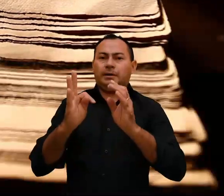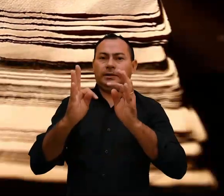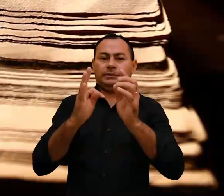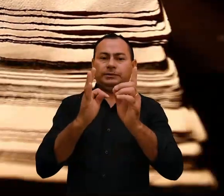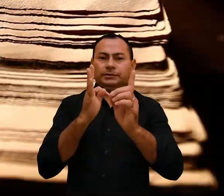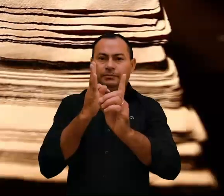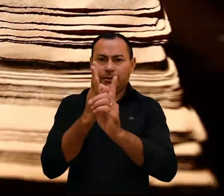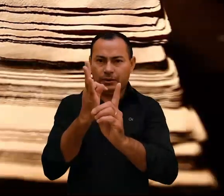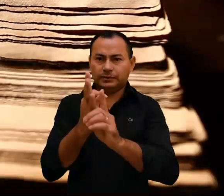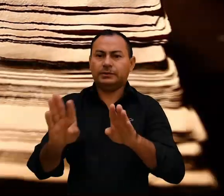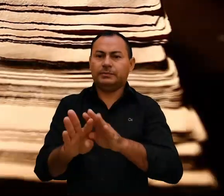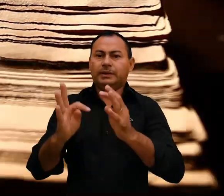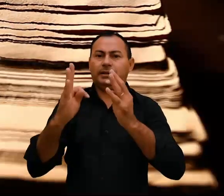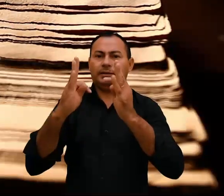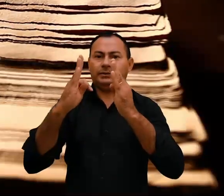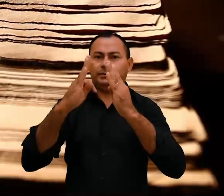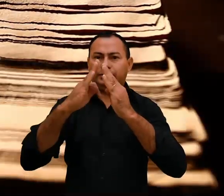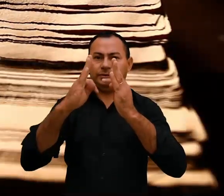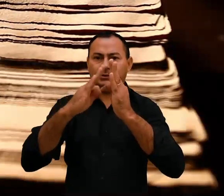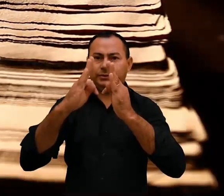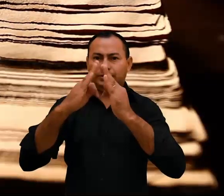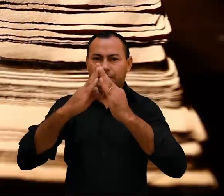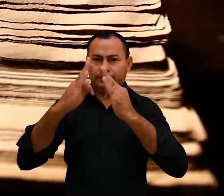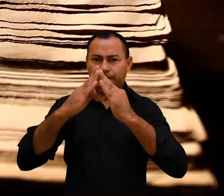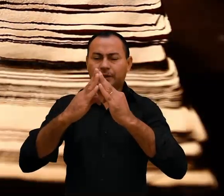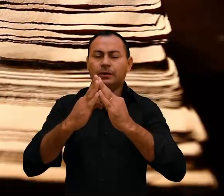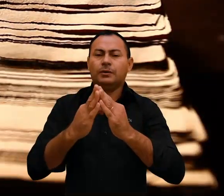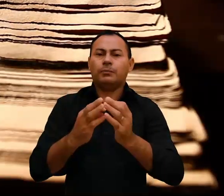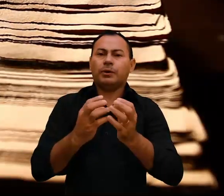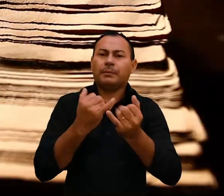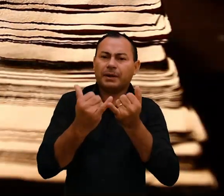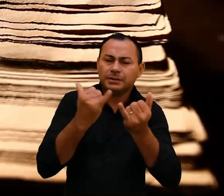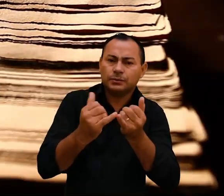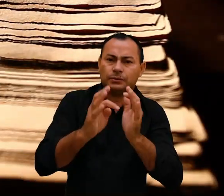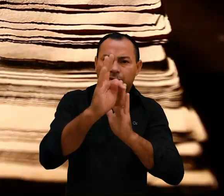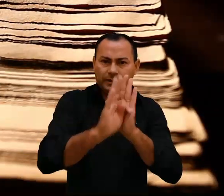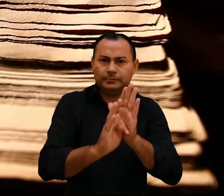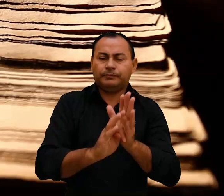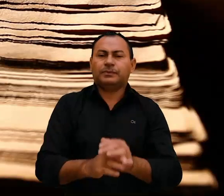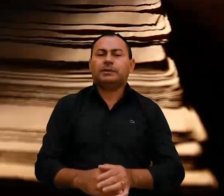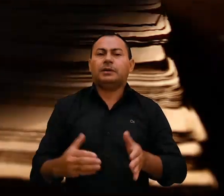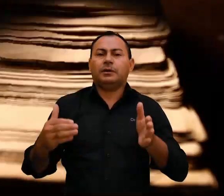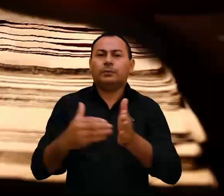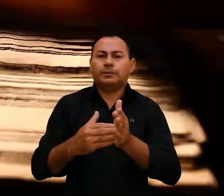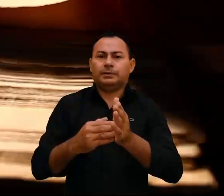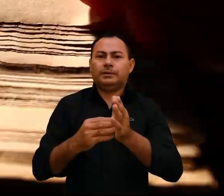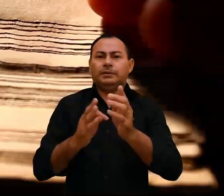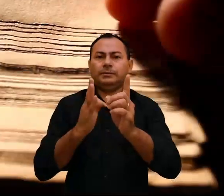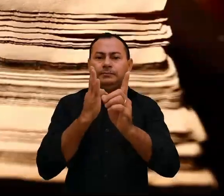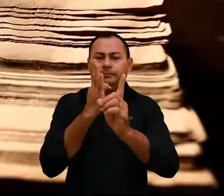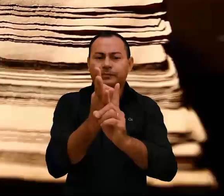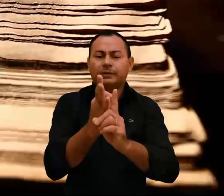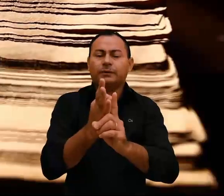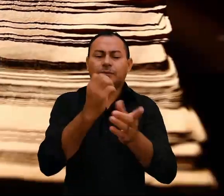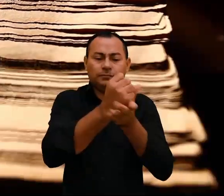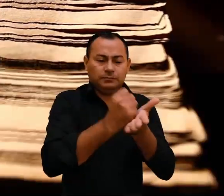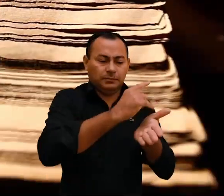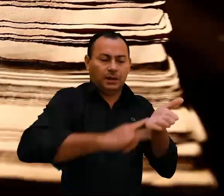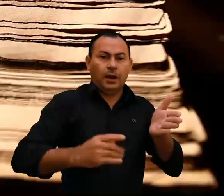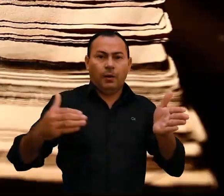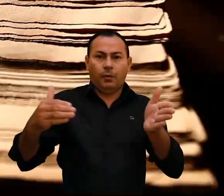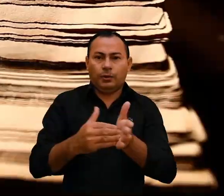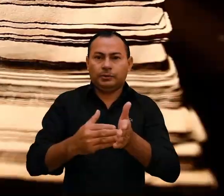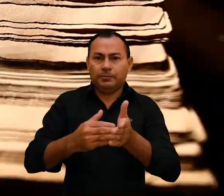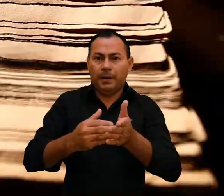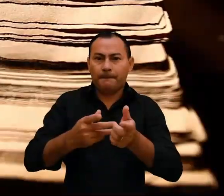e Tito juntas porque o conteúdo delas ensinar EA de segunda a Timóteo por último porque foi o seu Testamento as suas